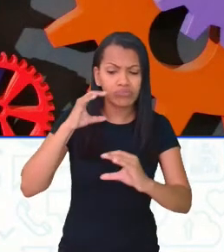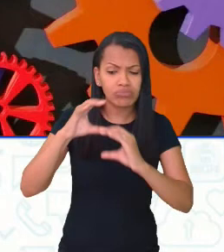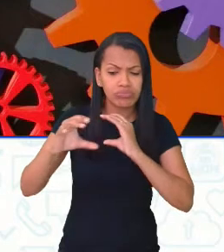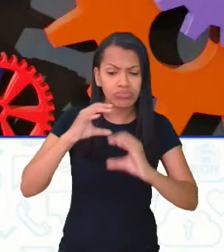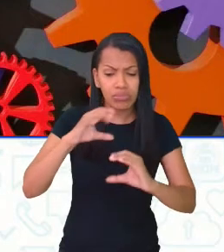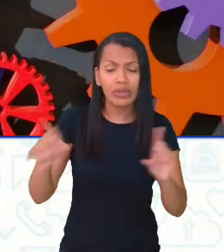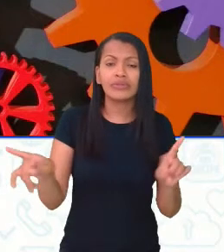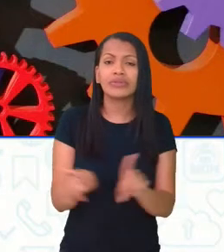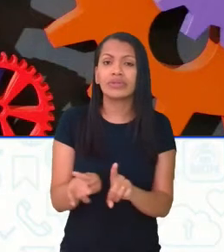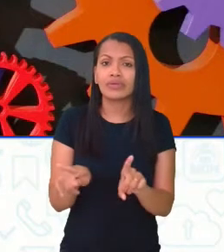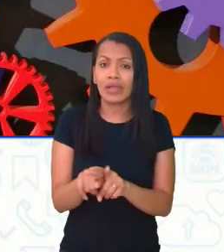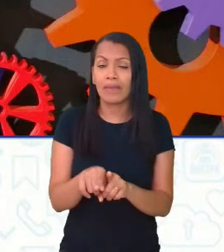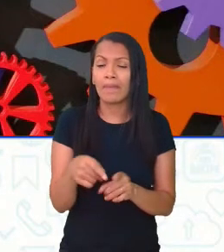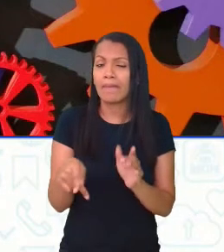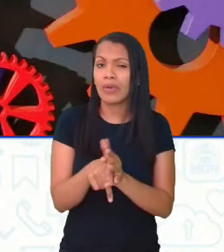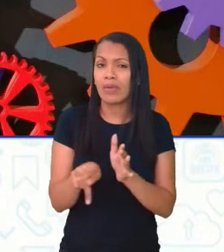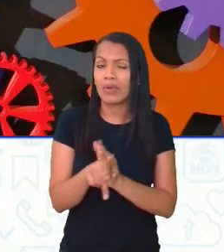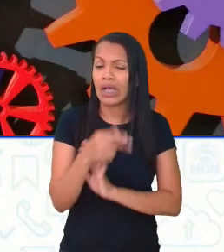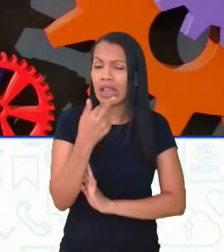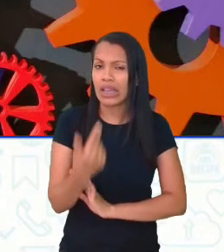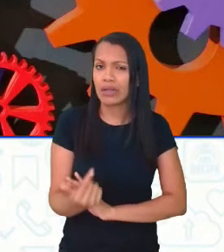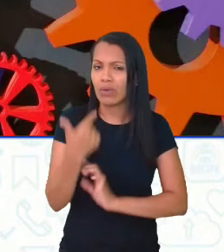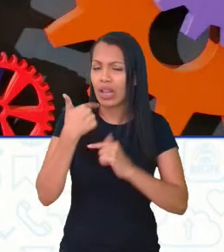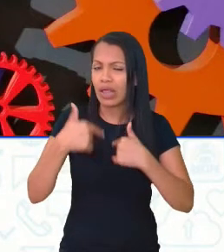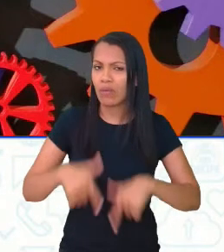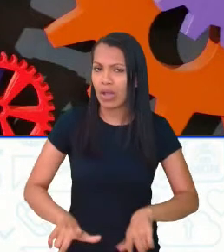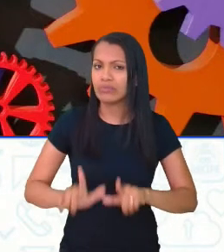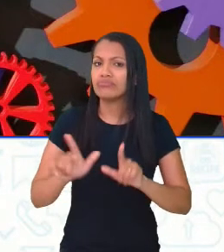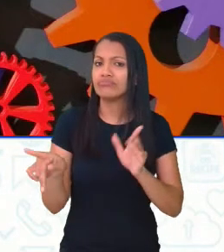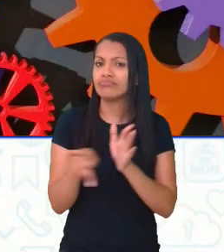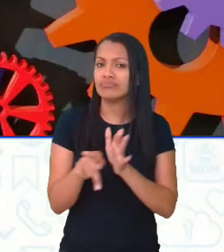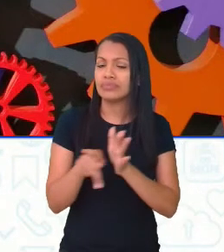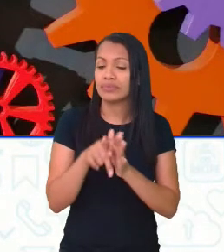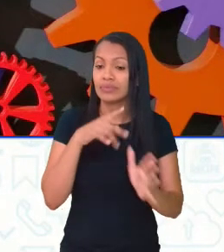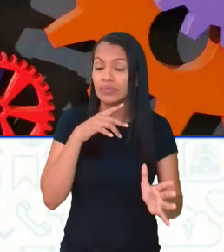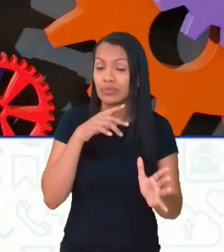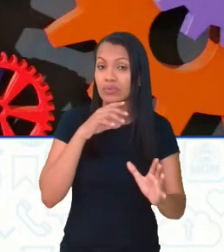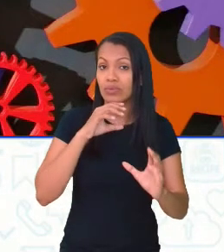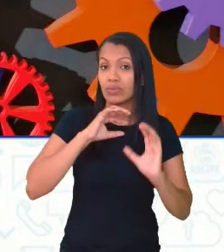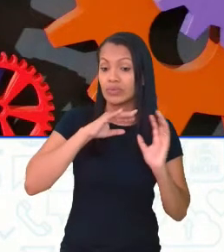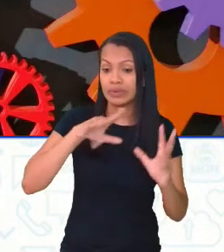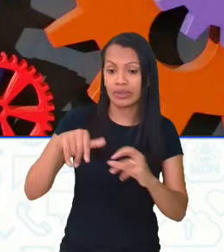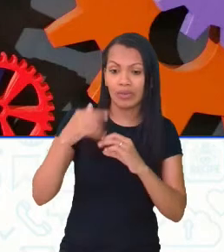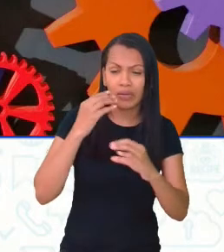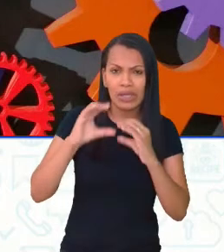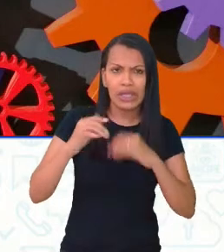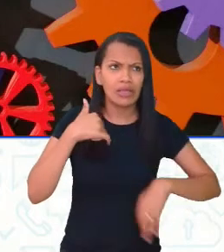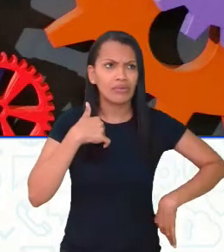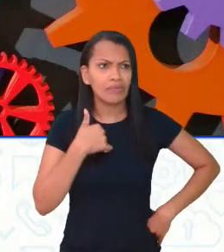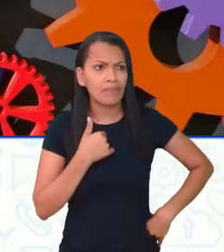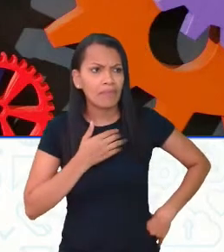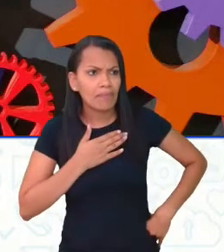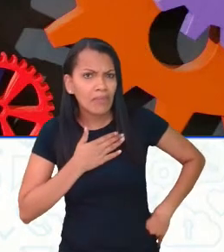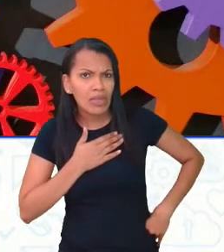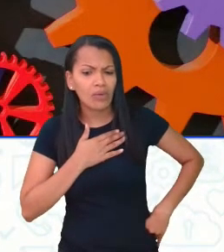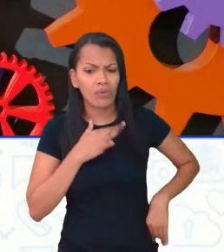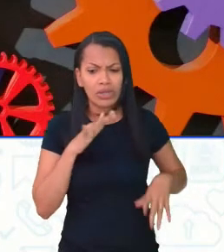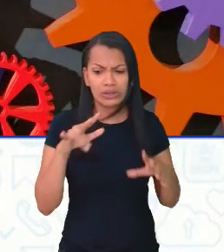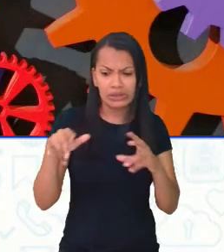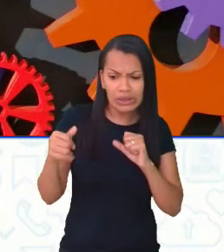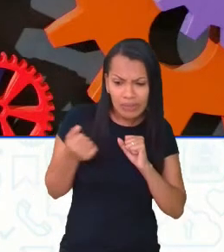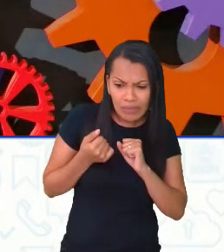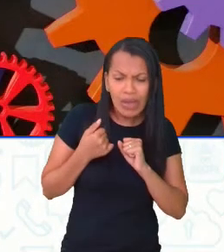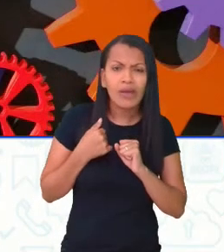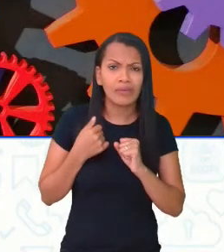língua dos animais. Você que está em casa já parou para pensar, será que meu bichinho se comunica com outro? Provavelmente, né? Não sei